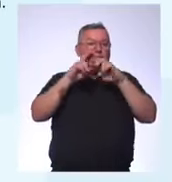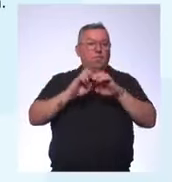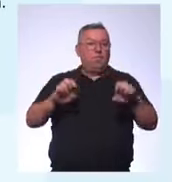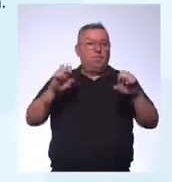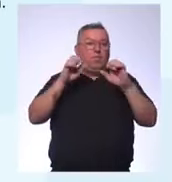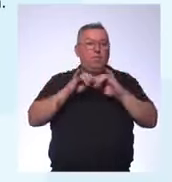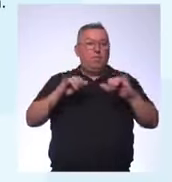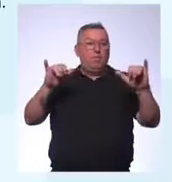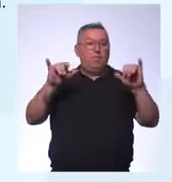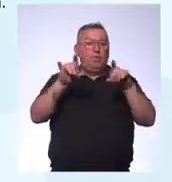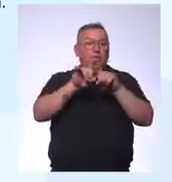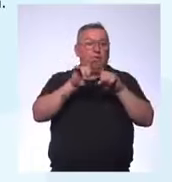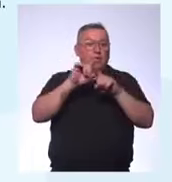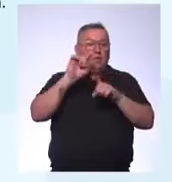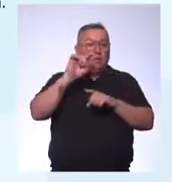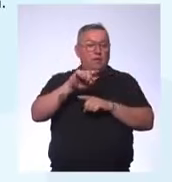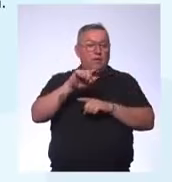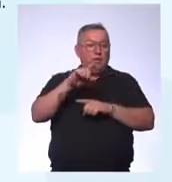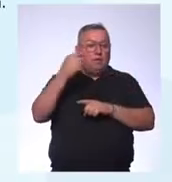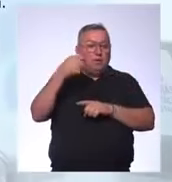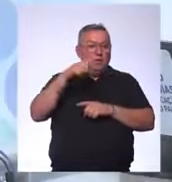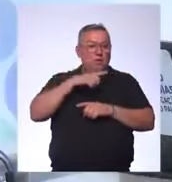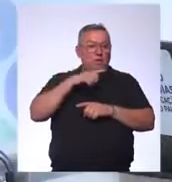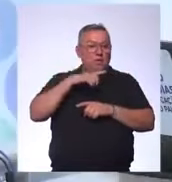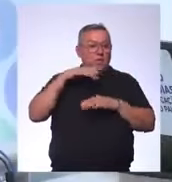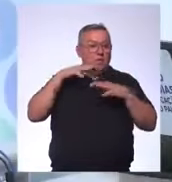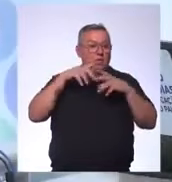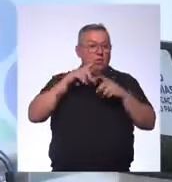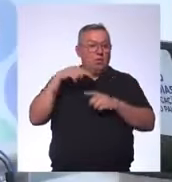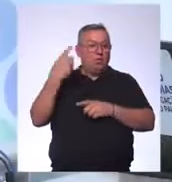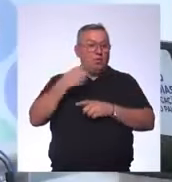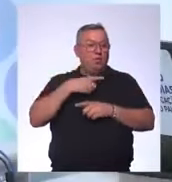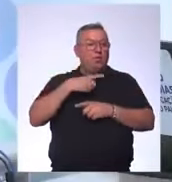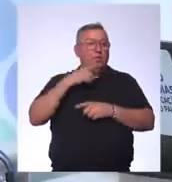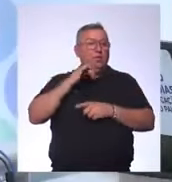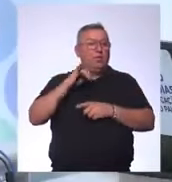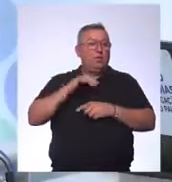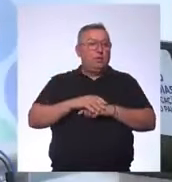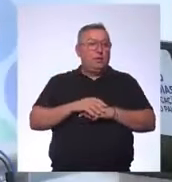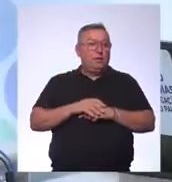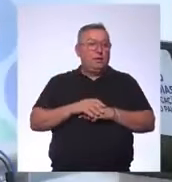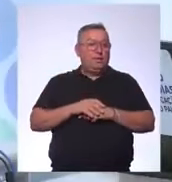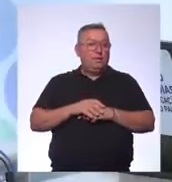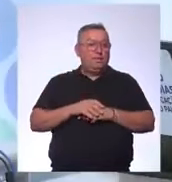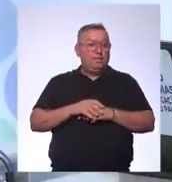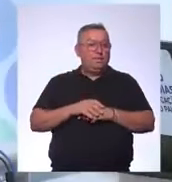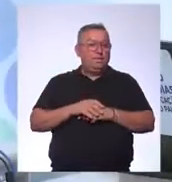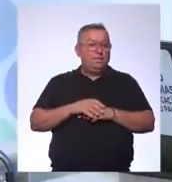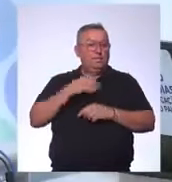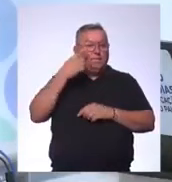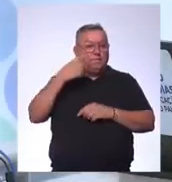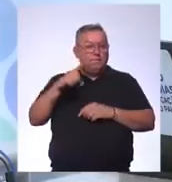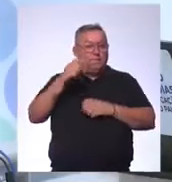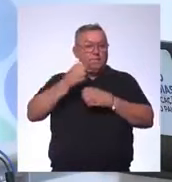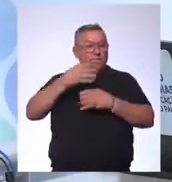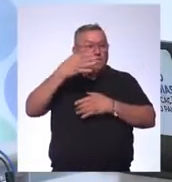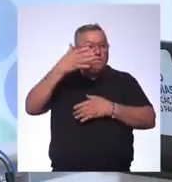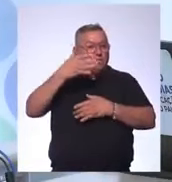publicamos. Esse deveria ter sido tudo aí para a nossa notícia, certo? Aí o último